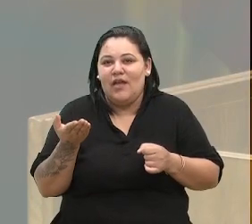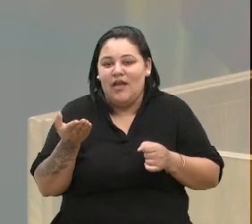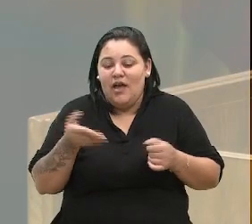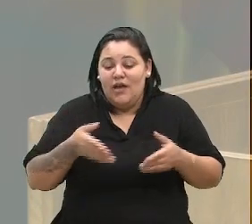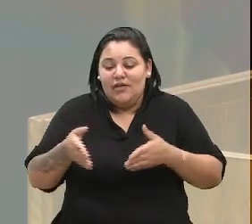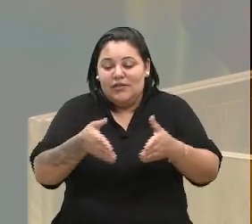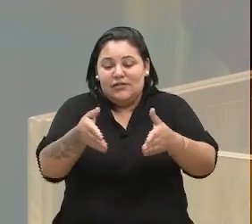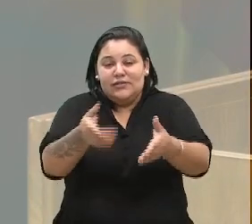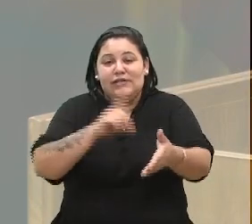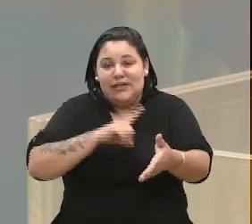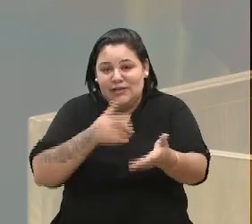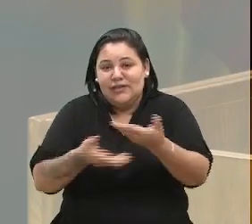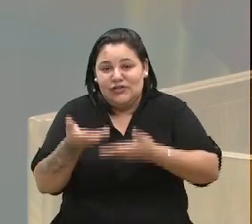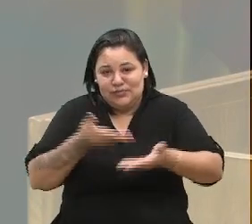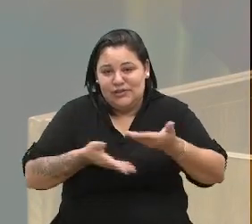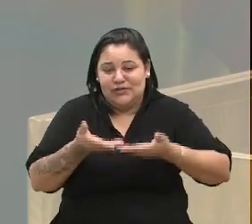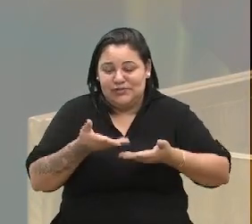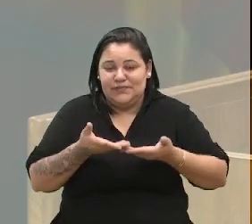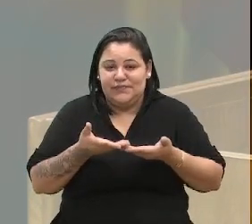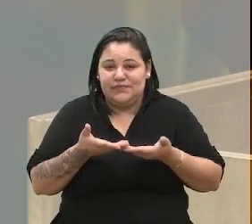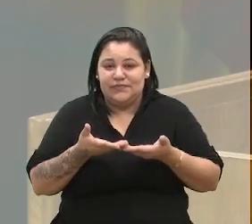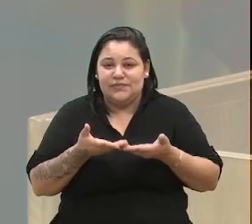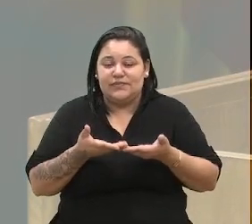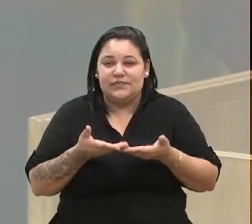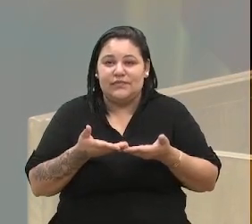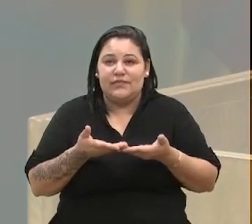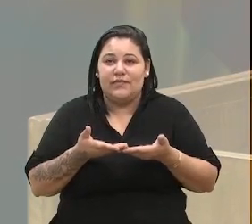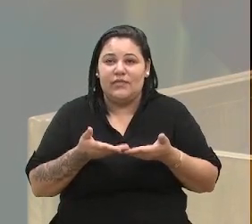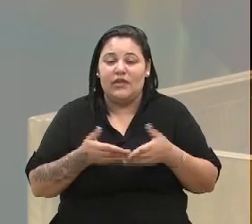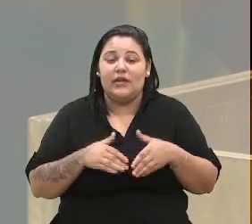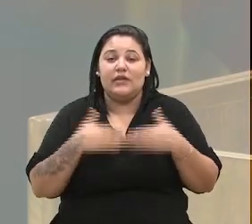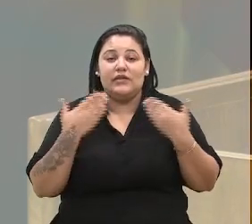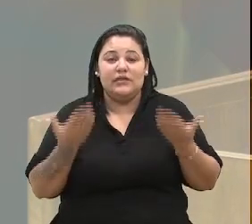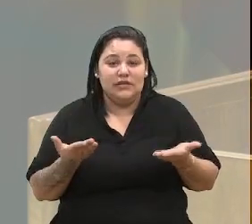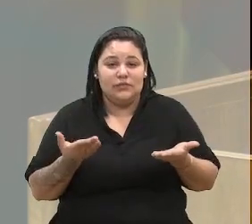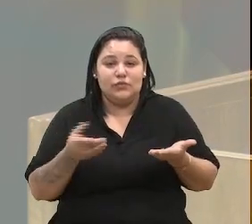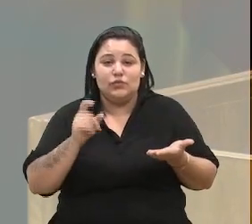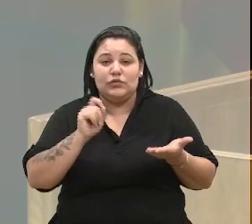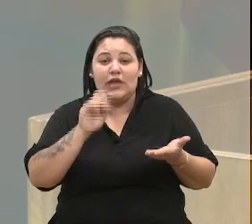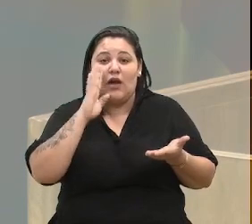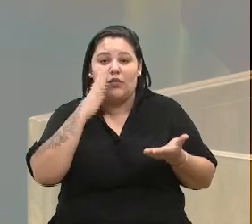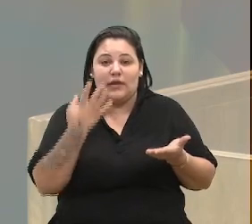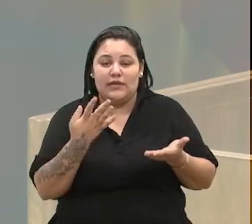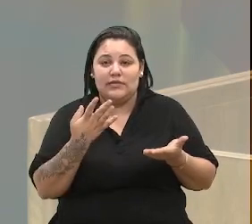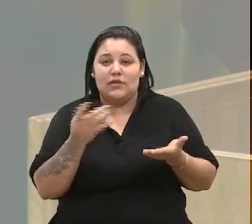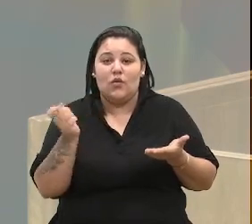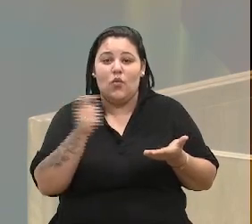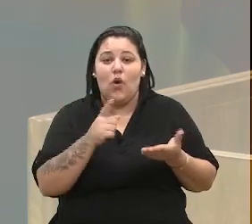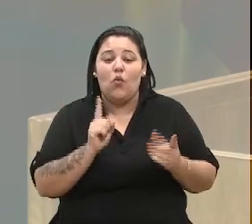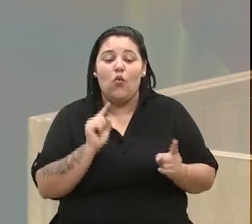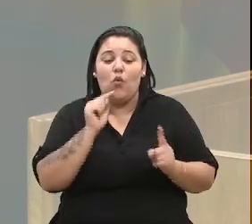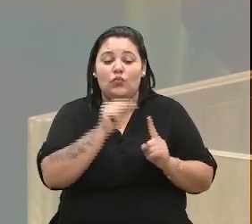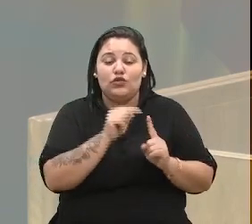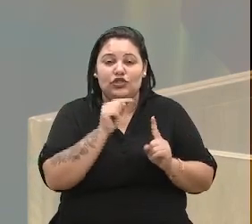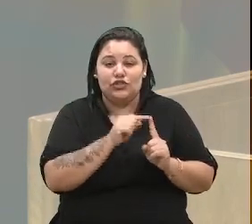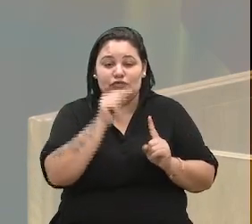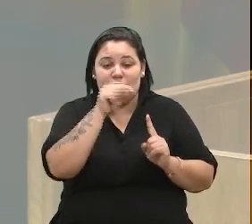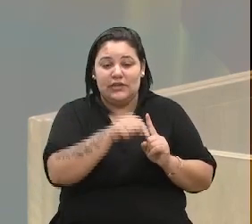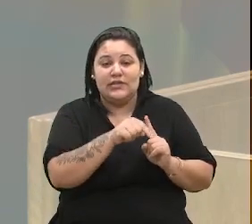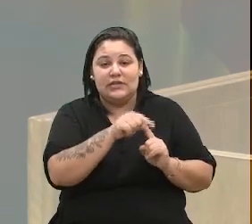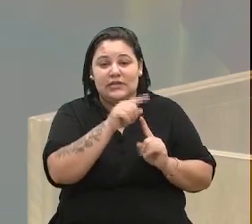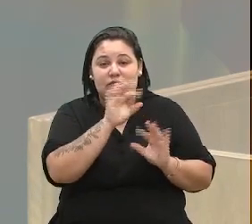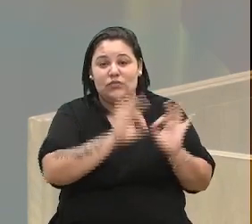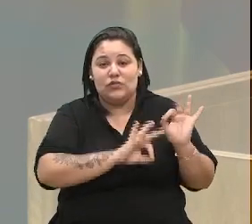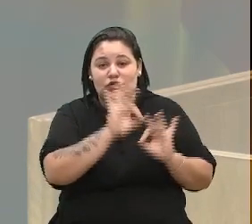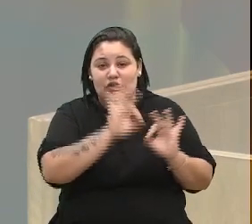estejam atendidas, né? Então, dentro dessa situação, quais são os objetivos desse projeto? O